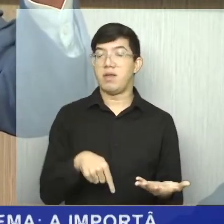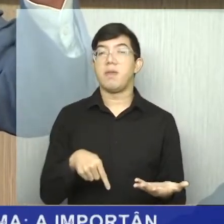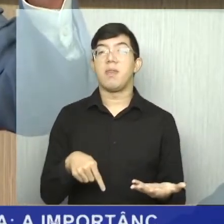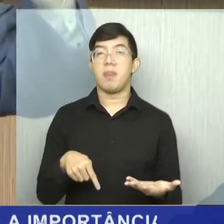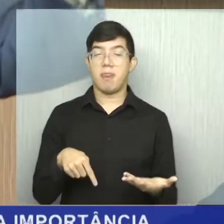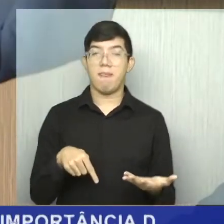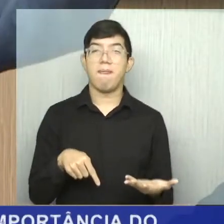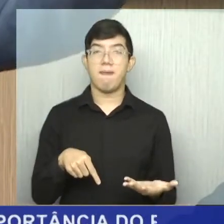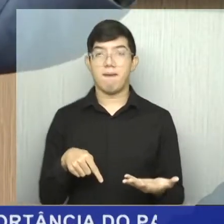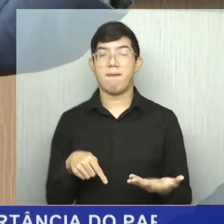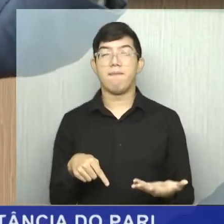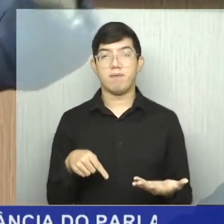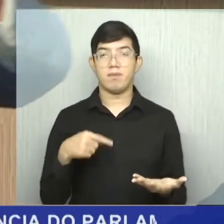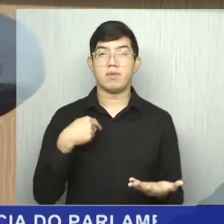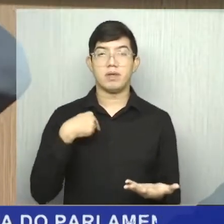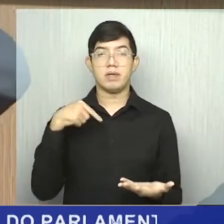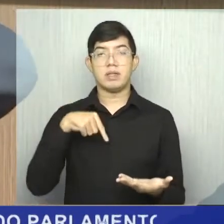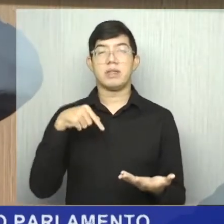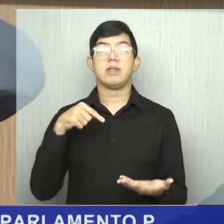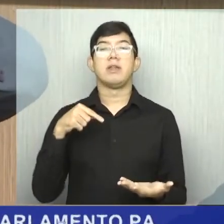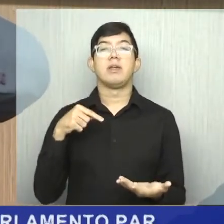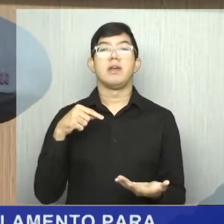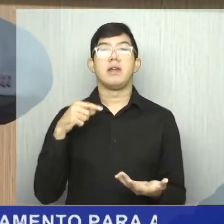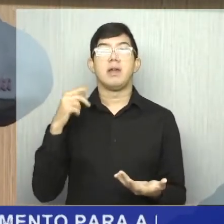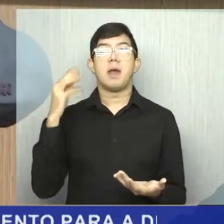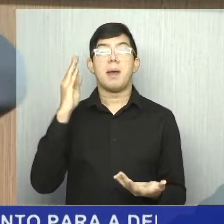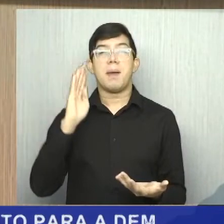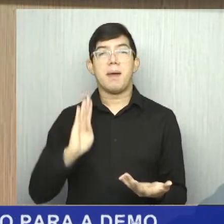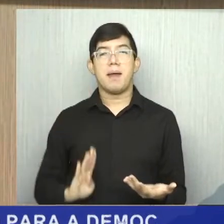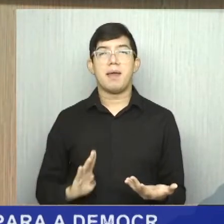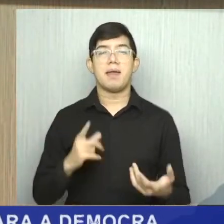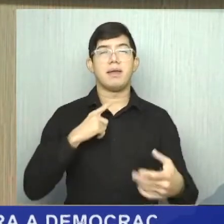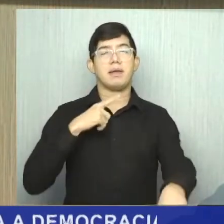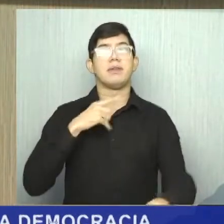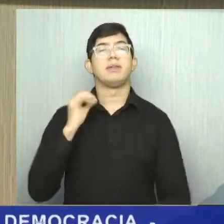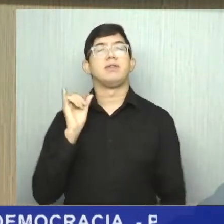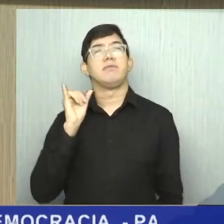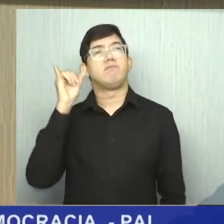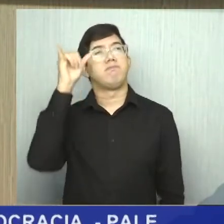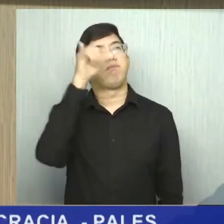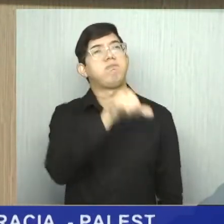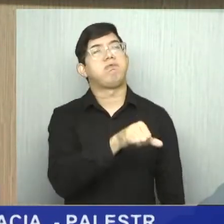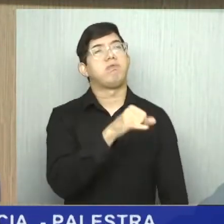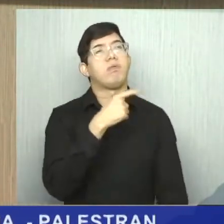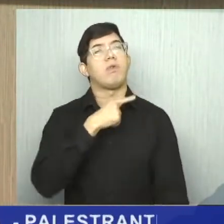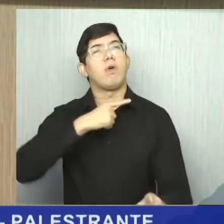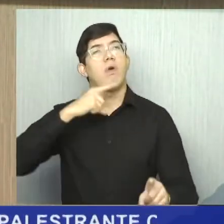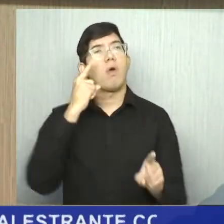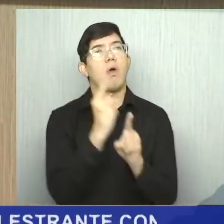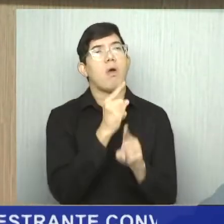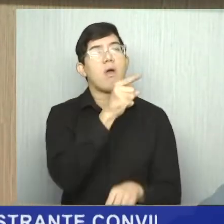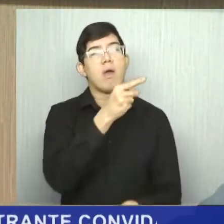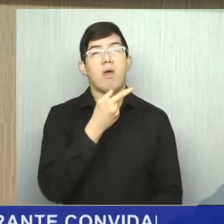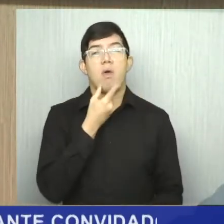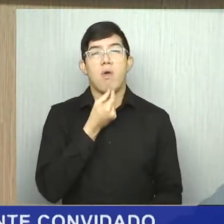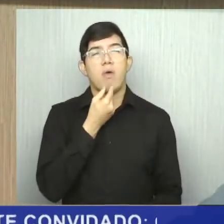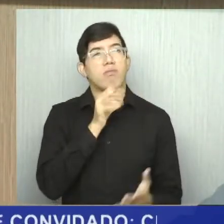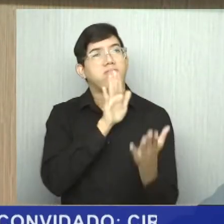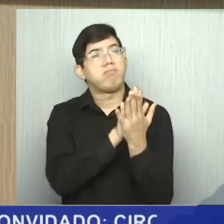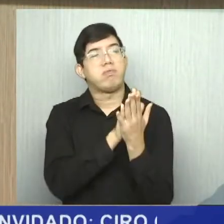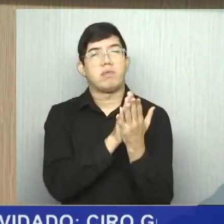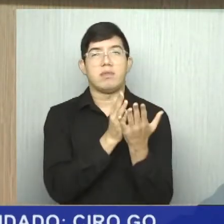mesmo, né, sai de Brasília num avião da presidência da República e vai lá encontrar com o cara no hotel. Essas coisas são